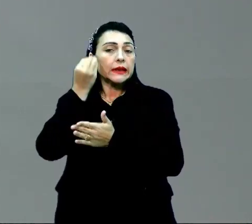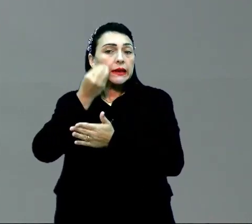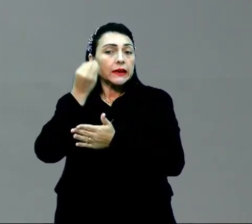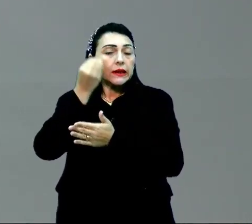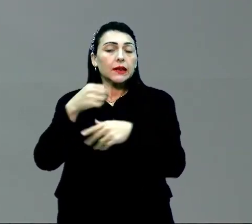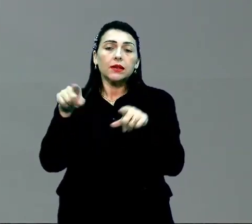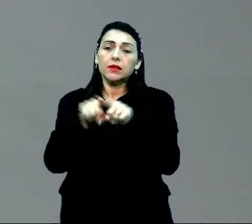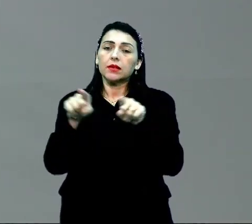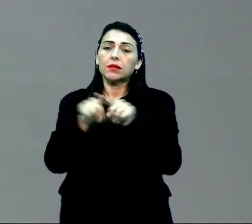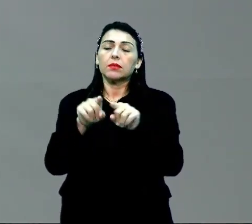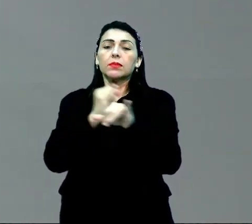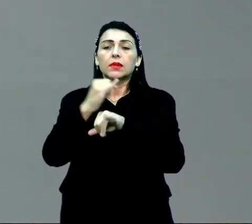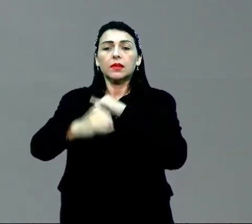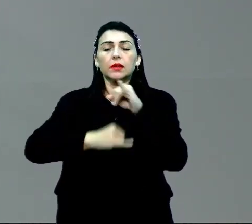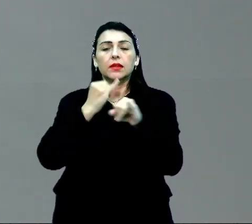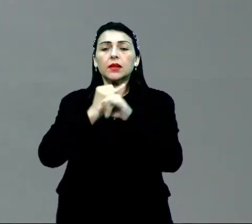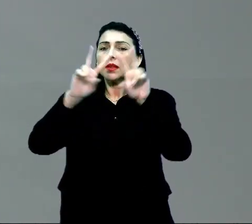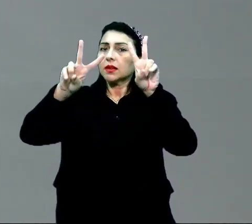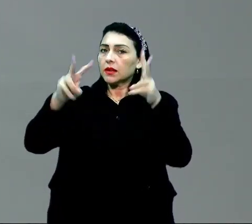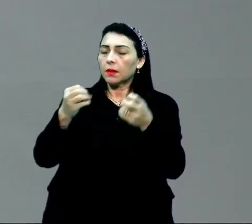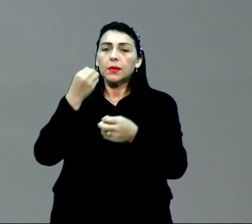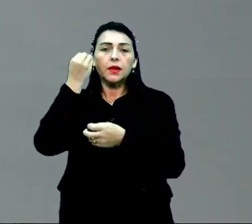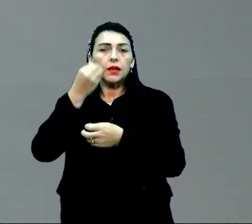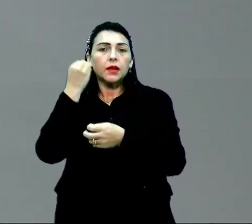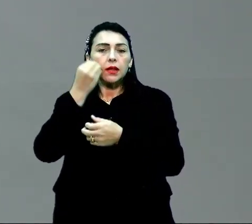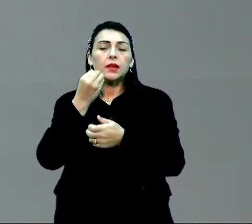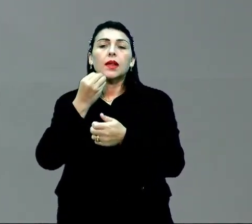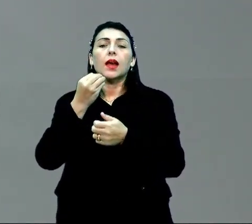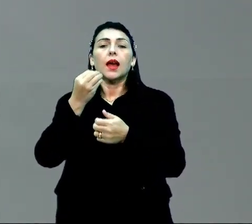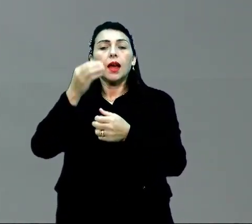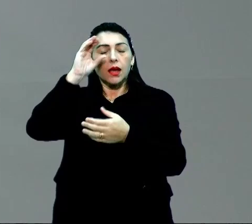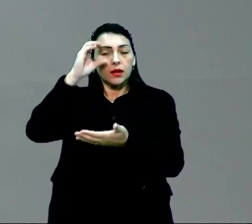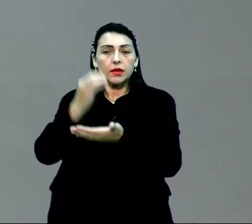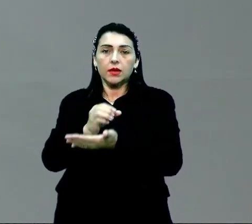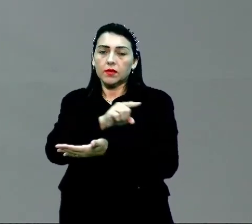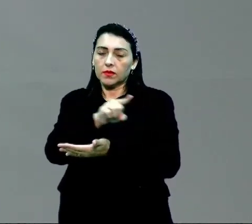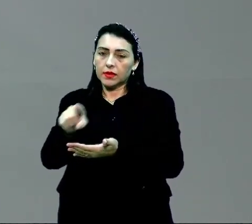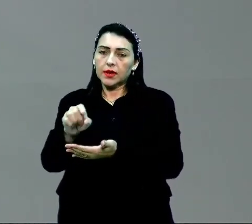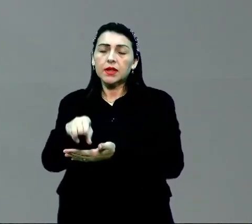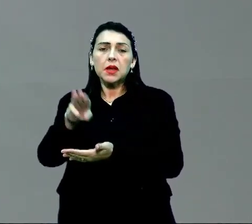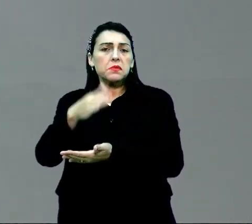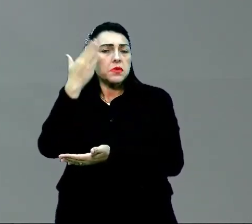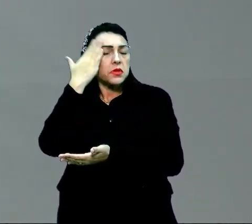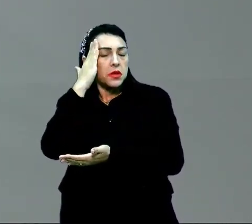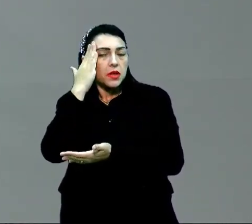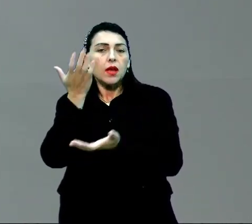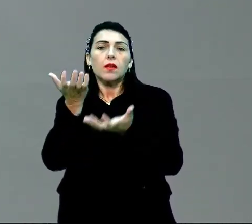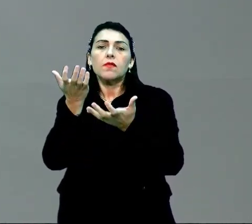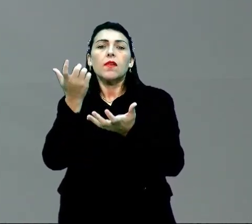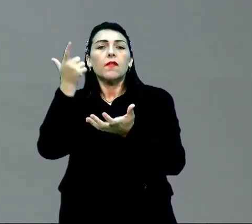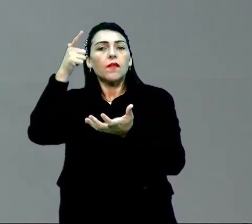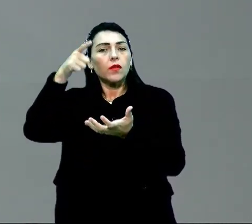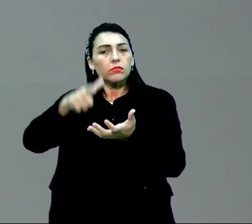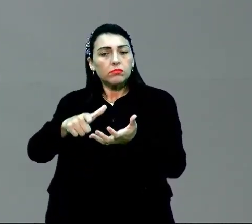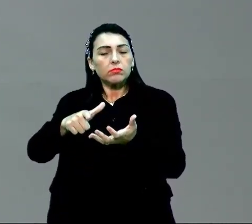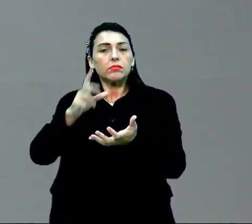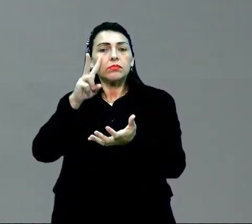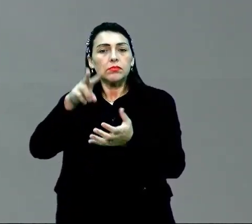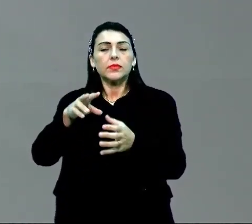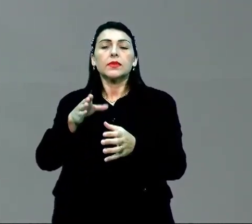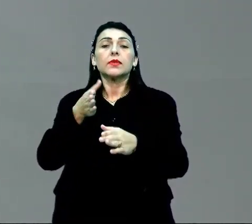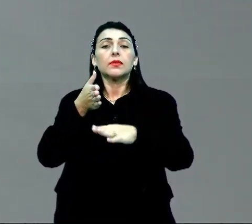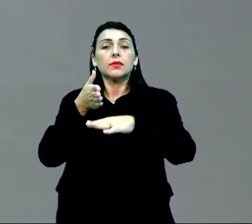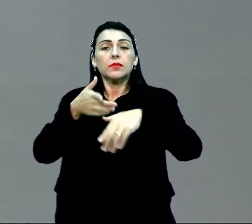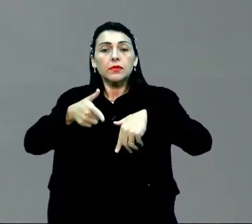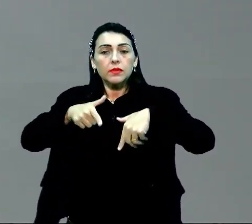tentar também na internet pegar temas e tentar criar as teses de vocês. Quem não entendeu e queira reprisar essa aula, por gentileza,